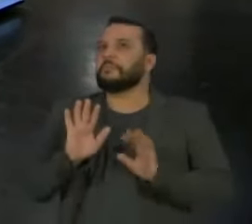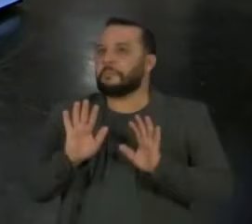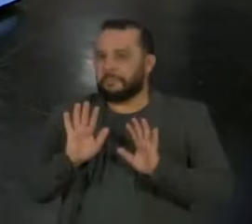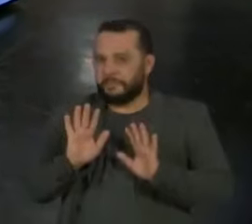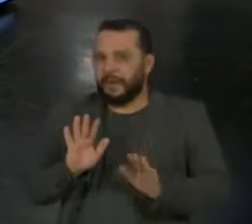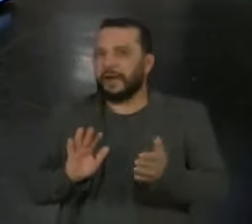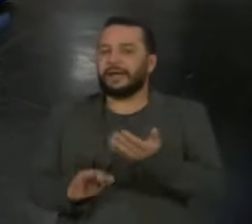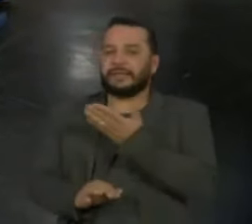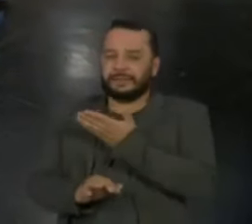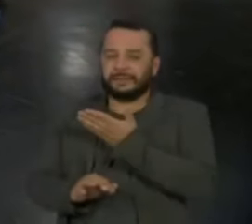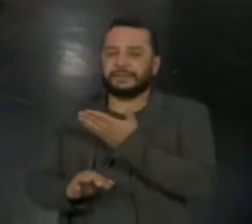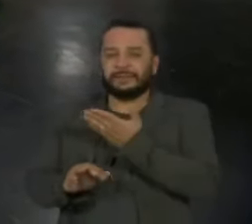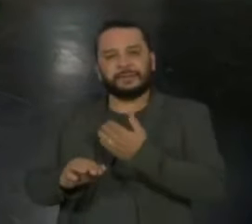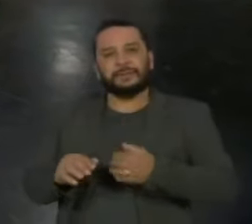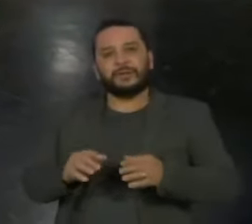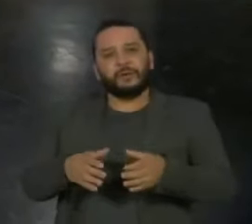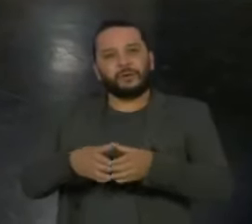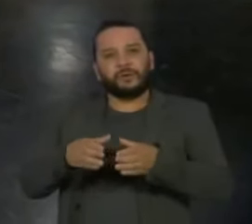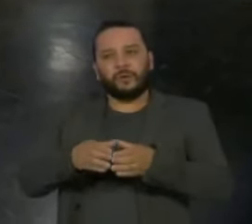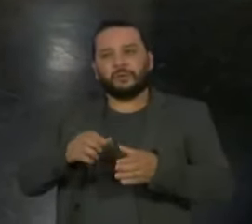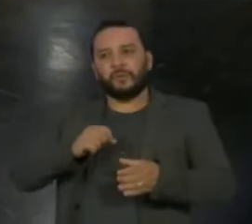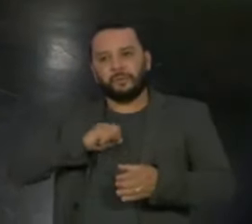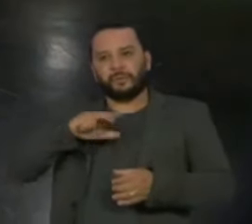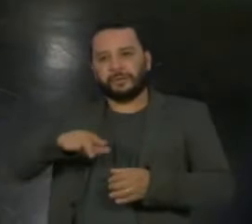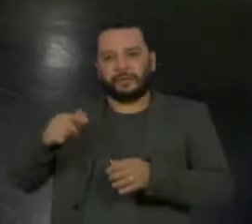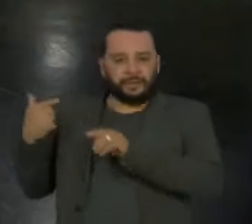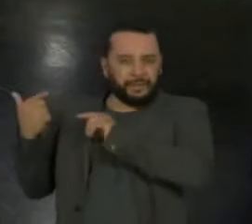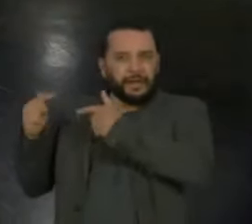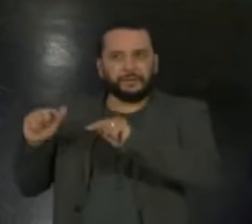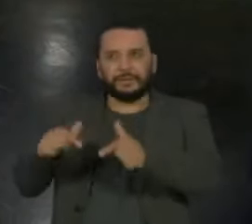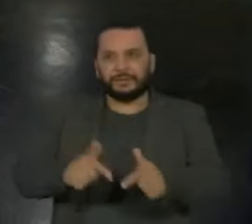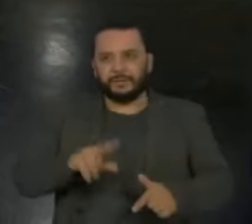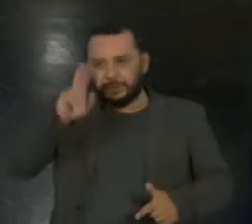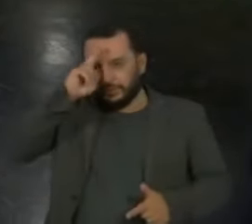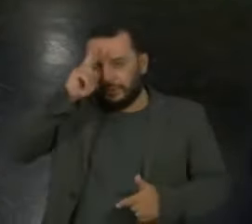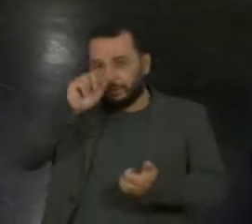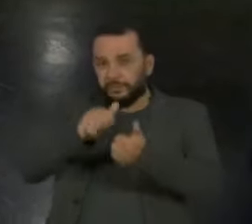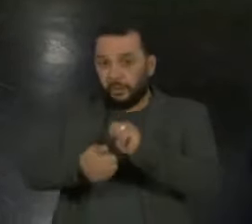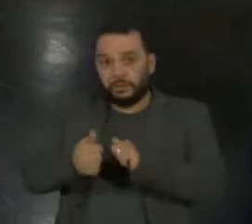Lusa, como é conhecida, marcou a história do esporte e mantém